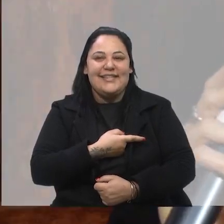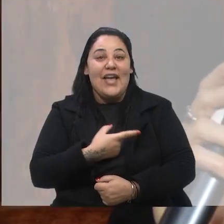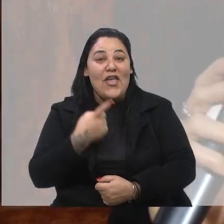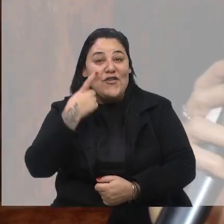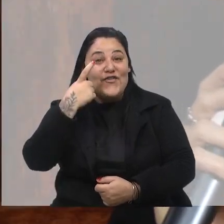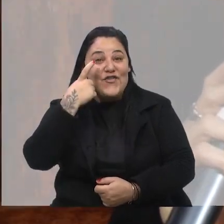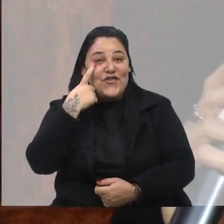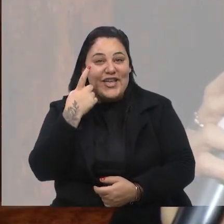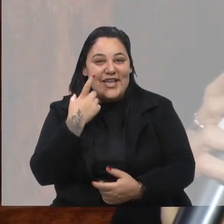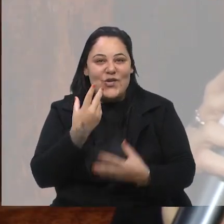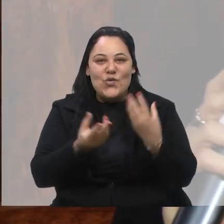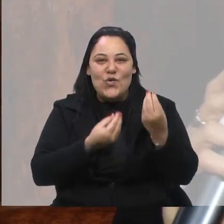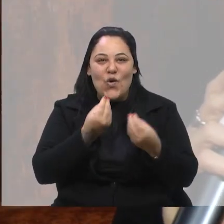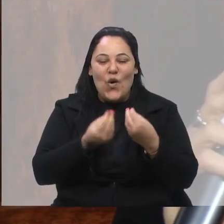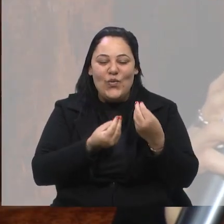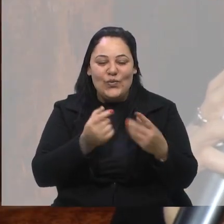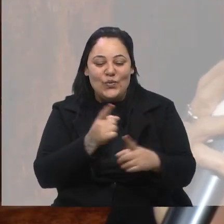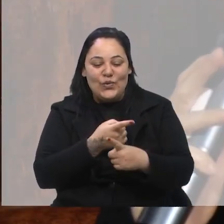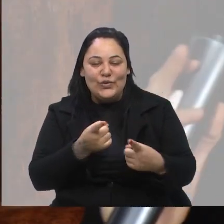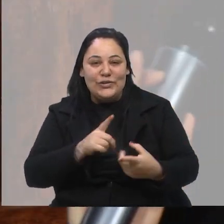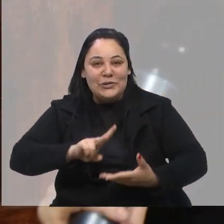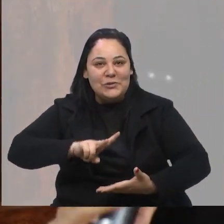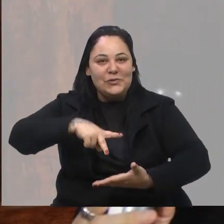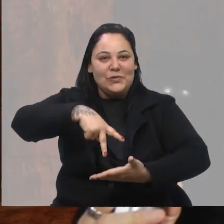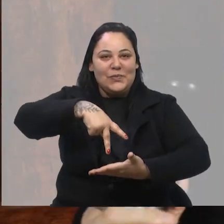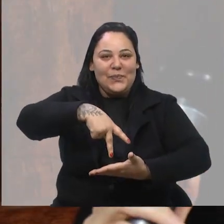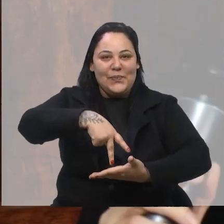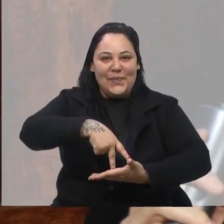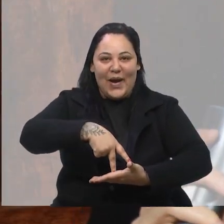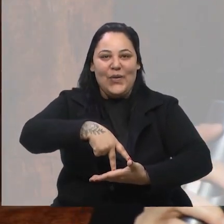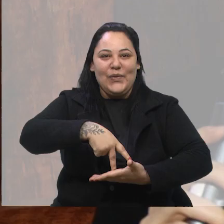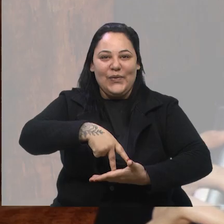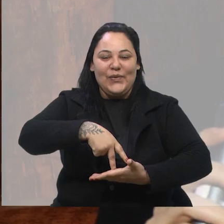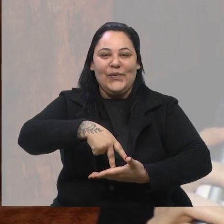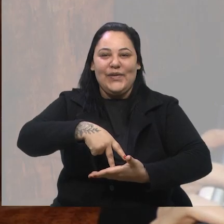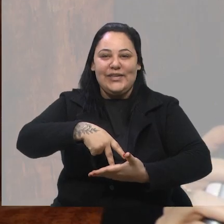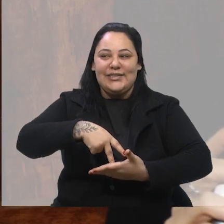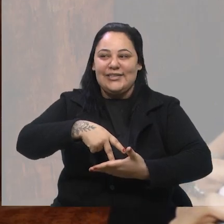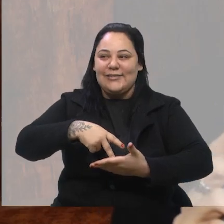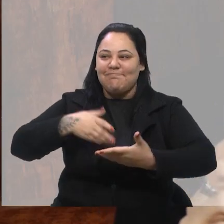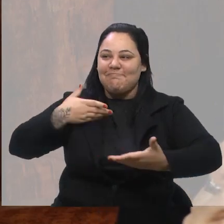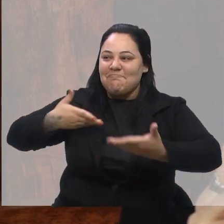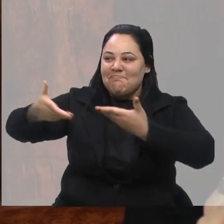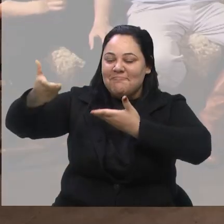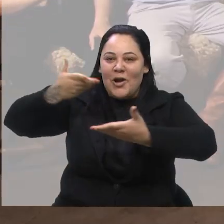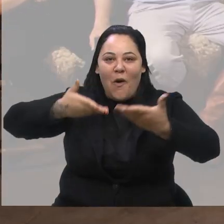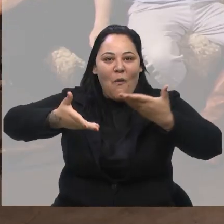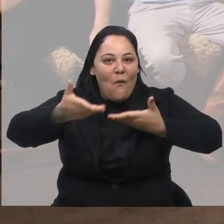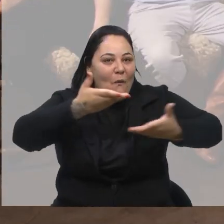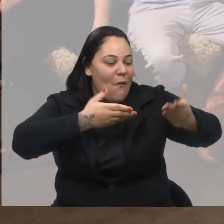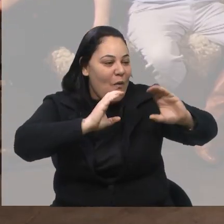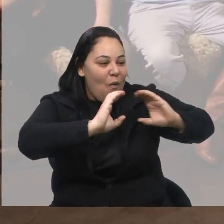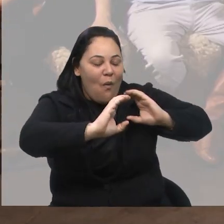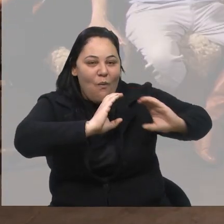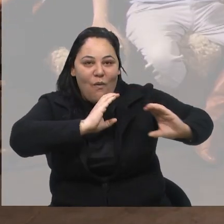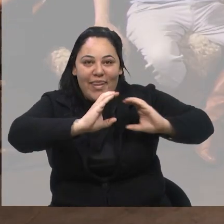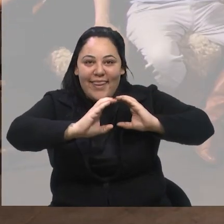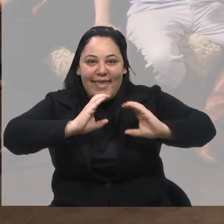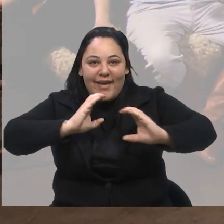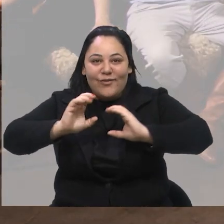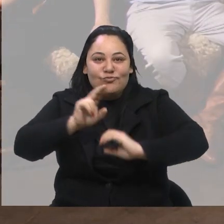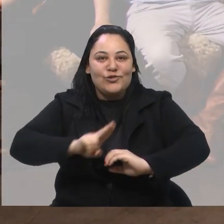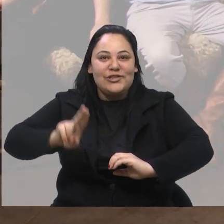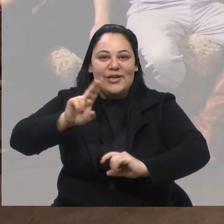o quanto os músicos, quando estão no palco, como eles se conversam através da música. É assim mesmo, né? Com certeza.